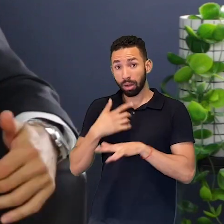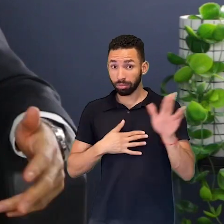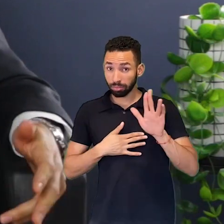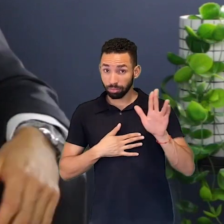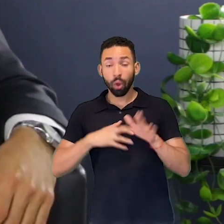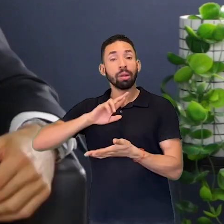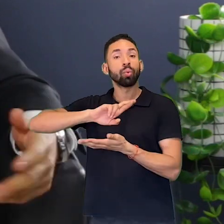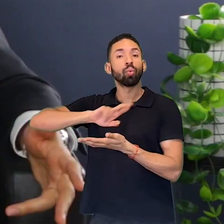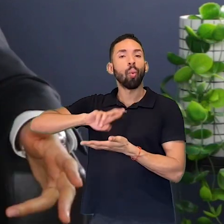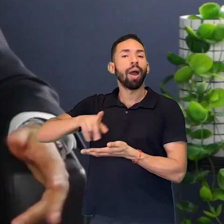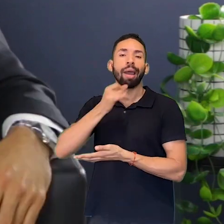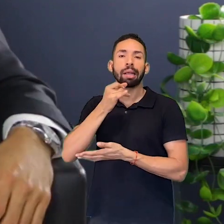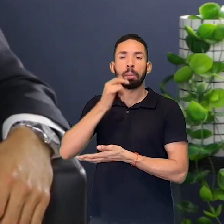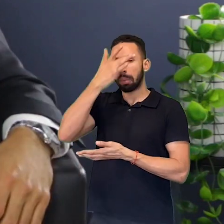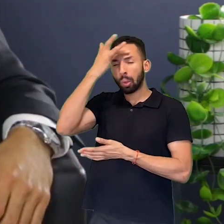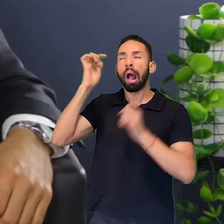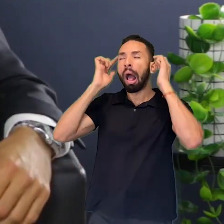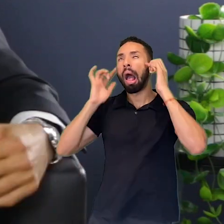medicamento não vai ter nenhum efeito